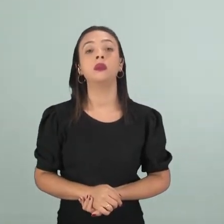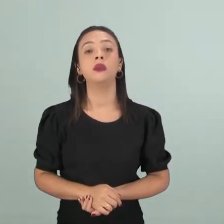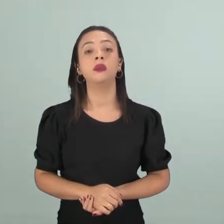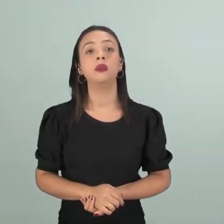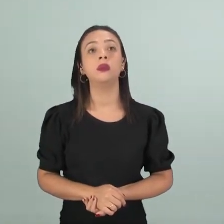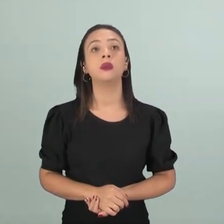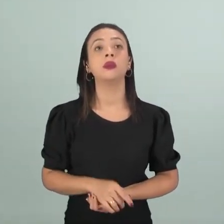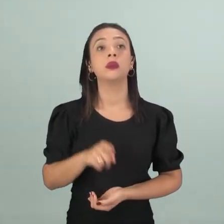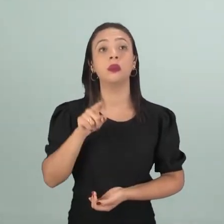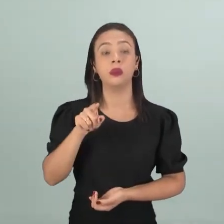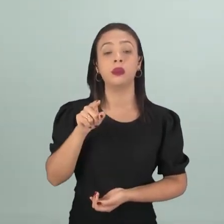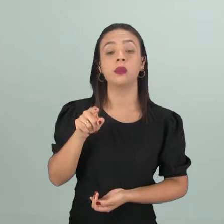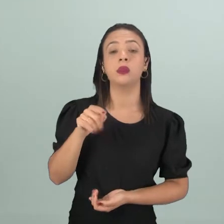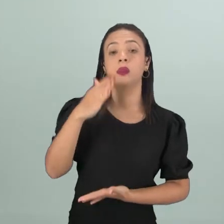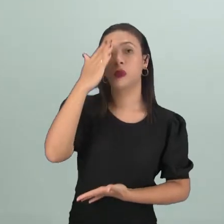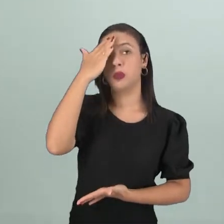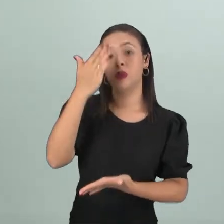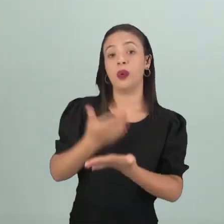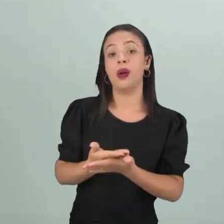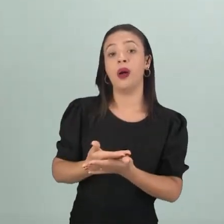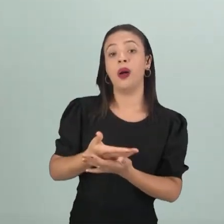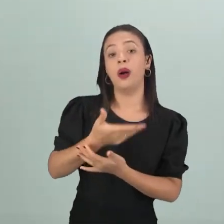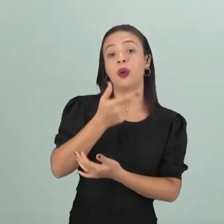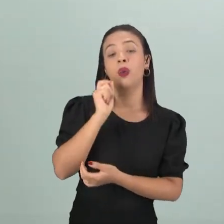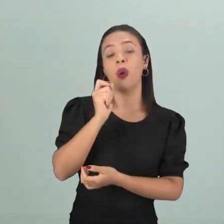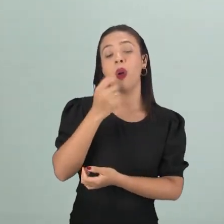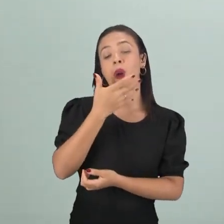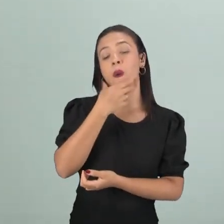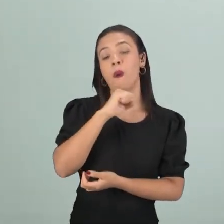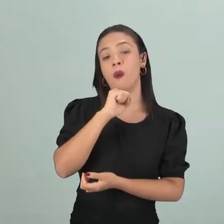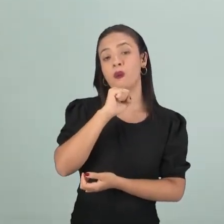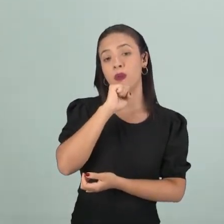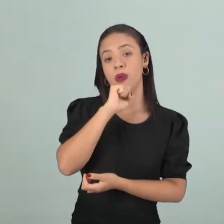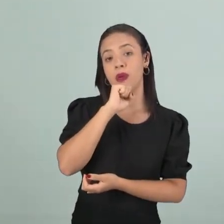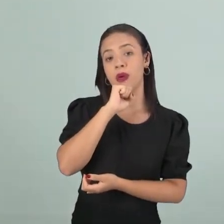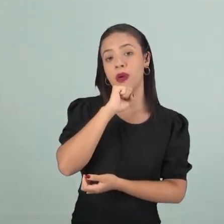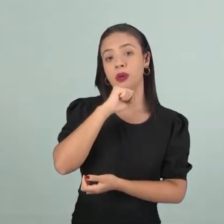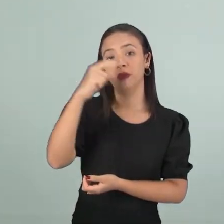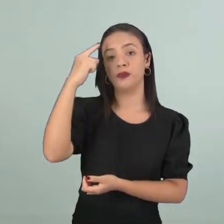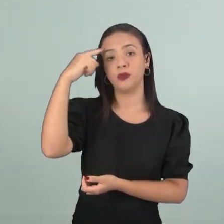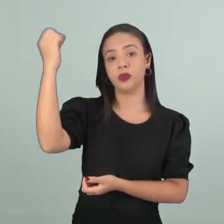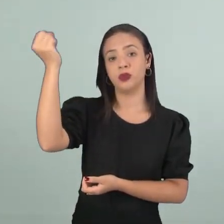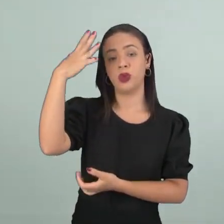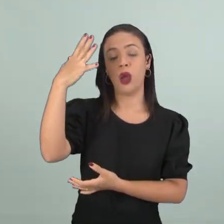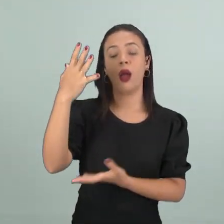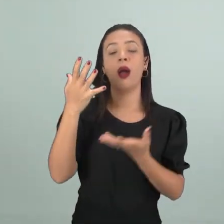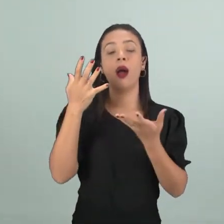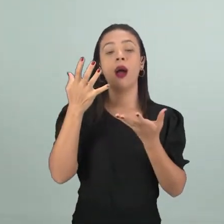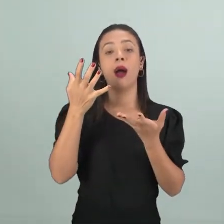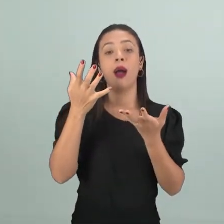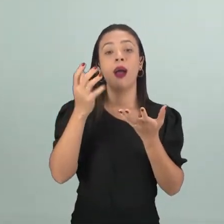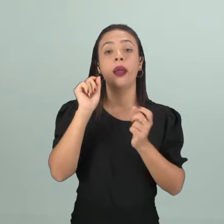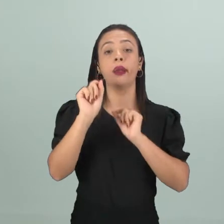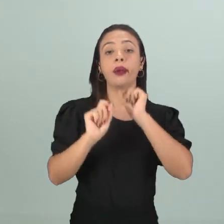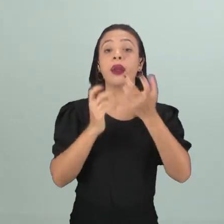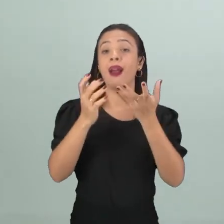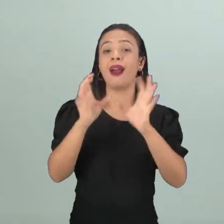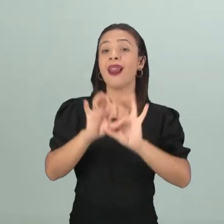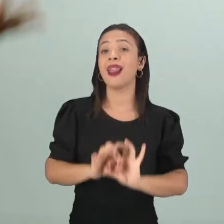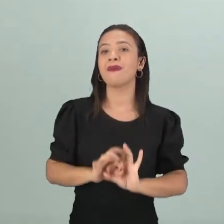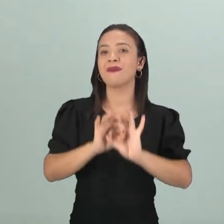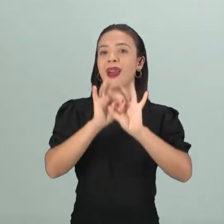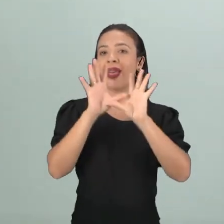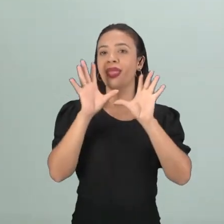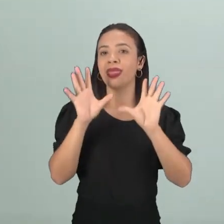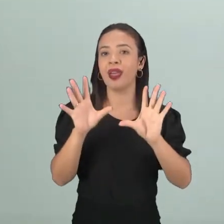ficar conhecido como o pai do iluminismo, ele defendia o chamado liberalismo político, ou seja, a sua